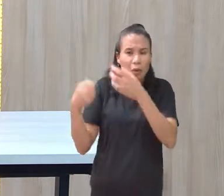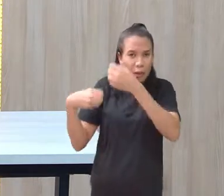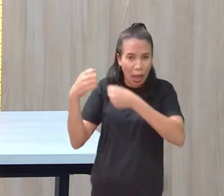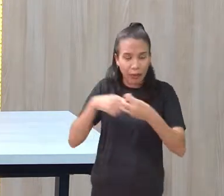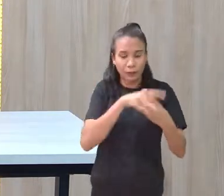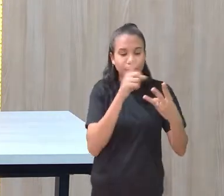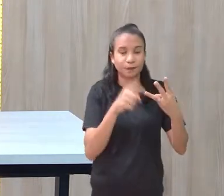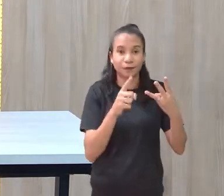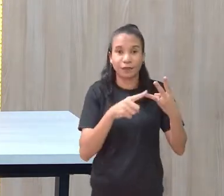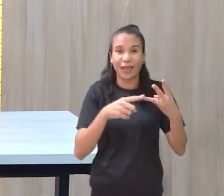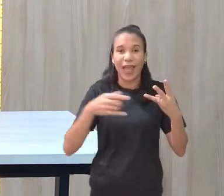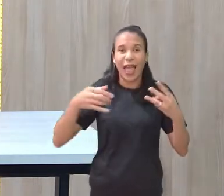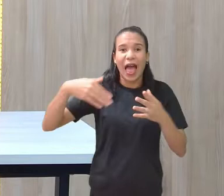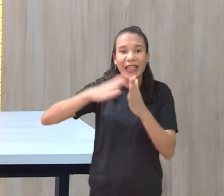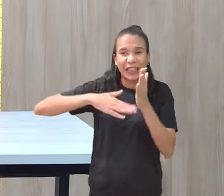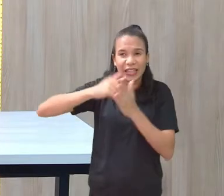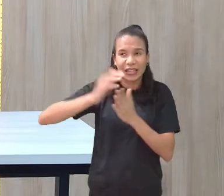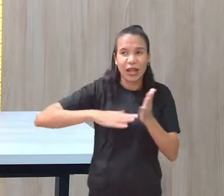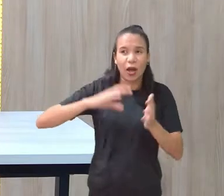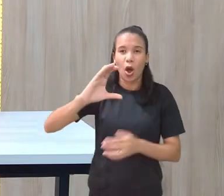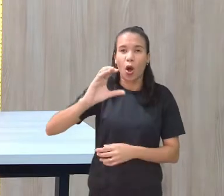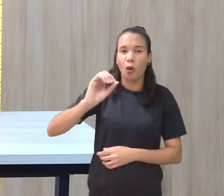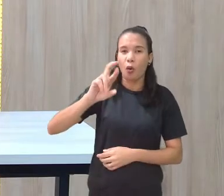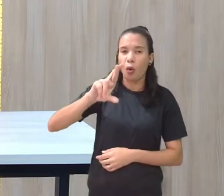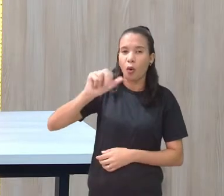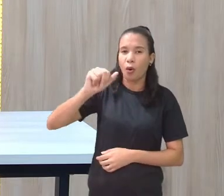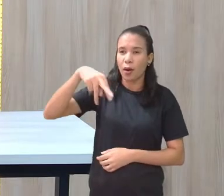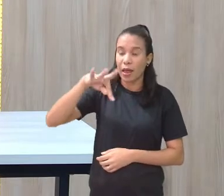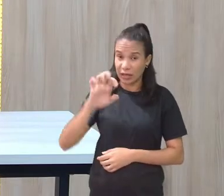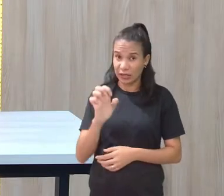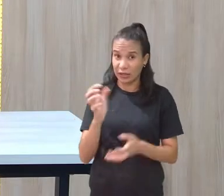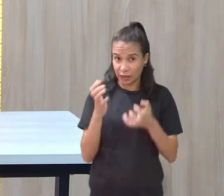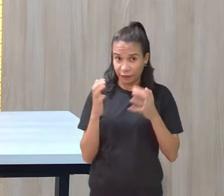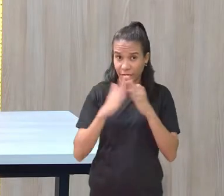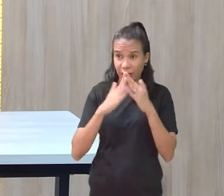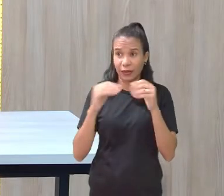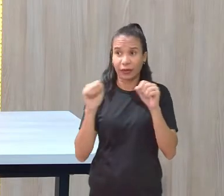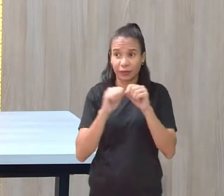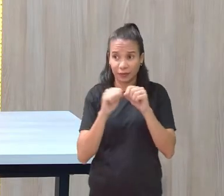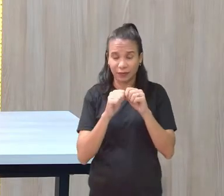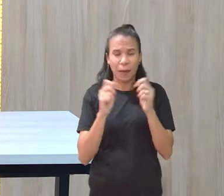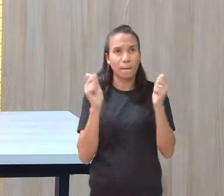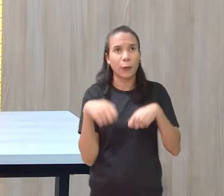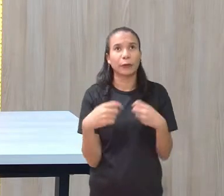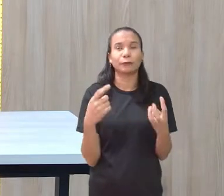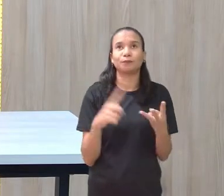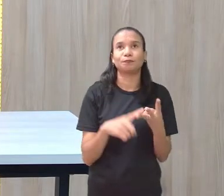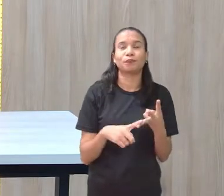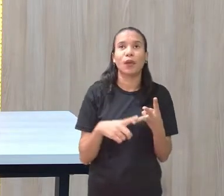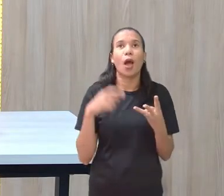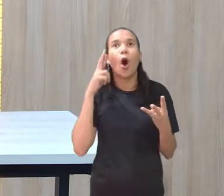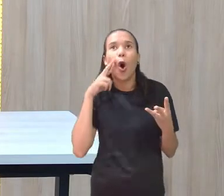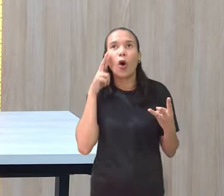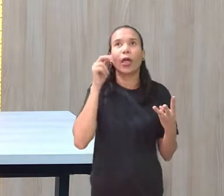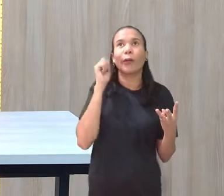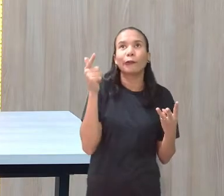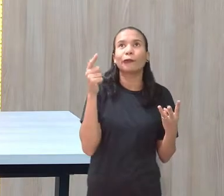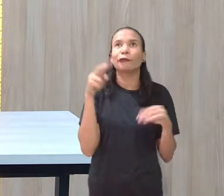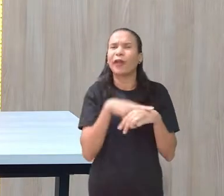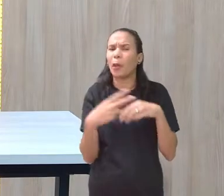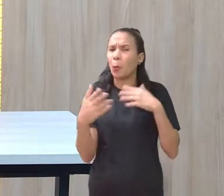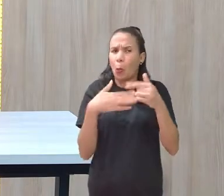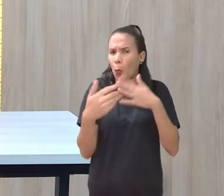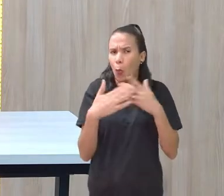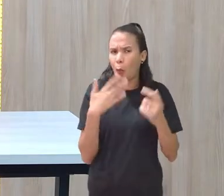um corantezinho, que é bem baratinho também, se você quiser fazer esse experimento em casa, né? Pode ser um corante rosa, azul, verde, o que